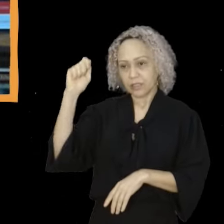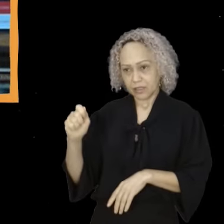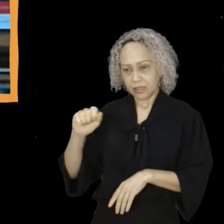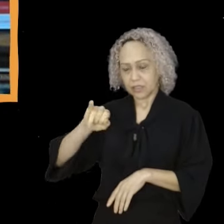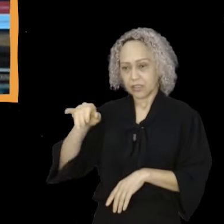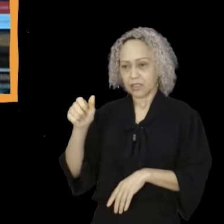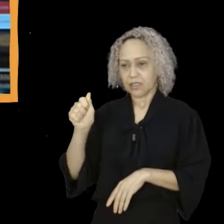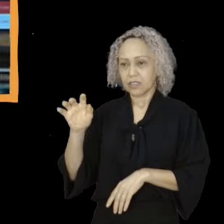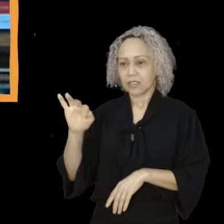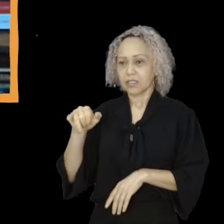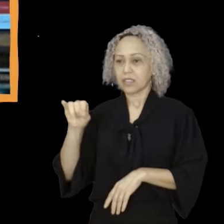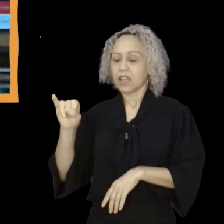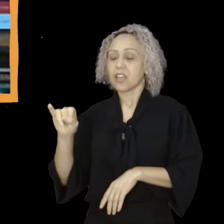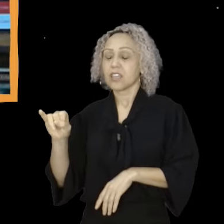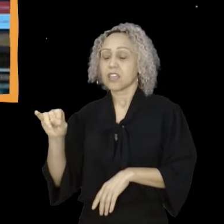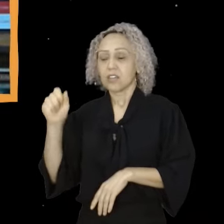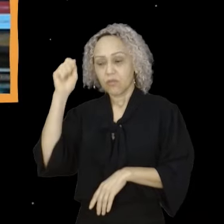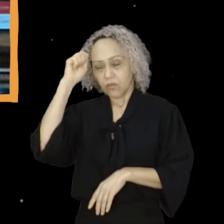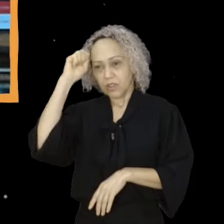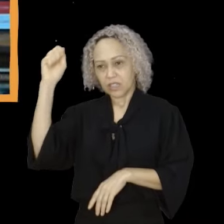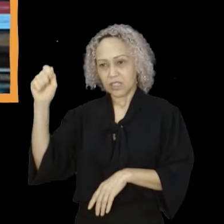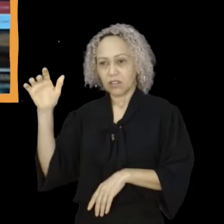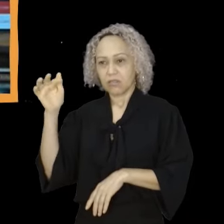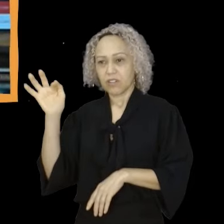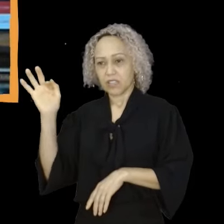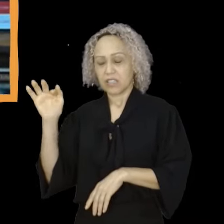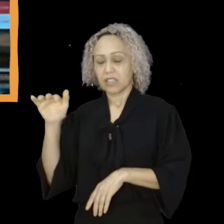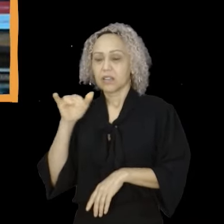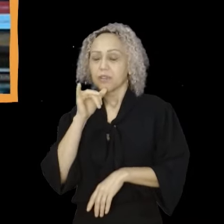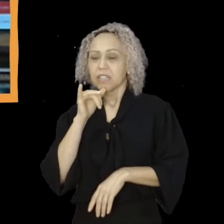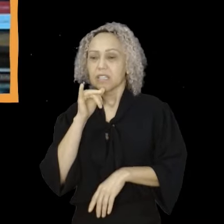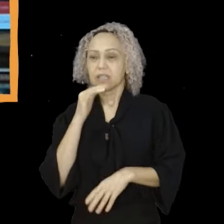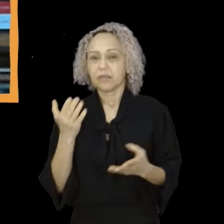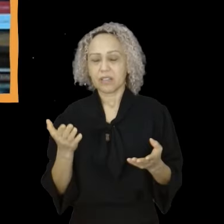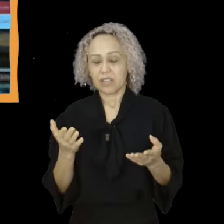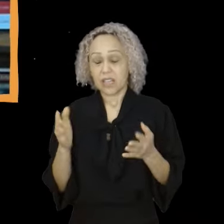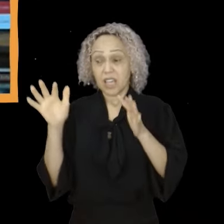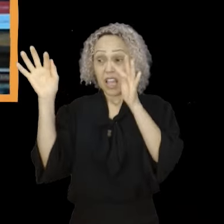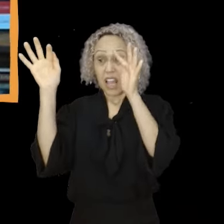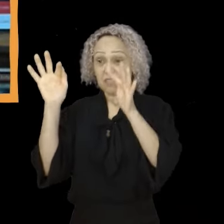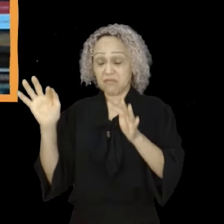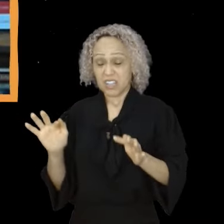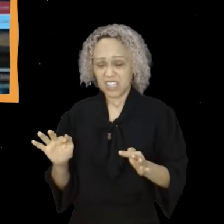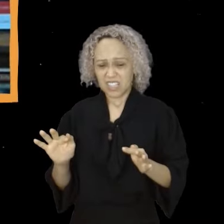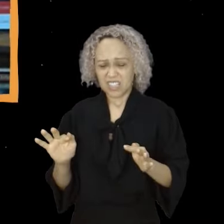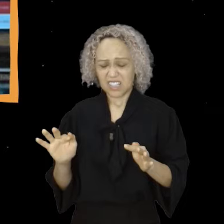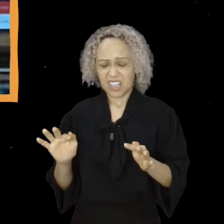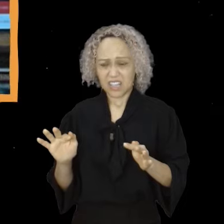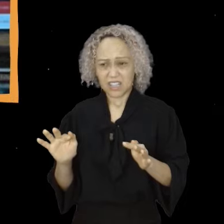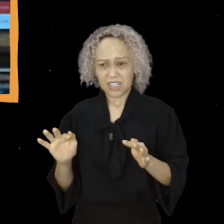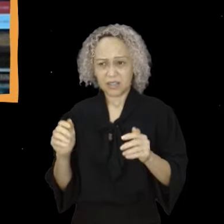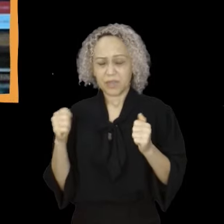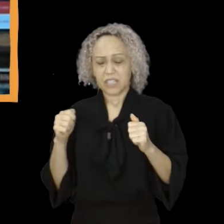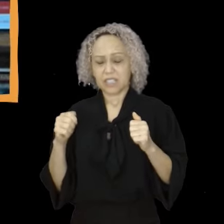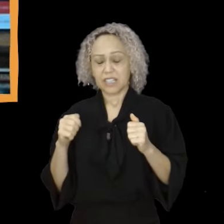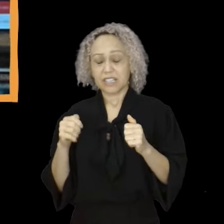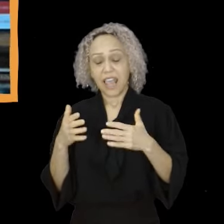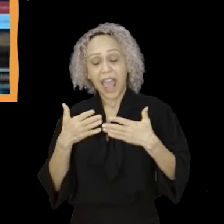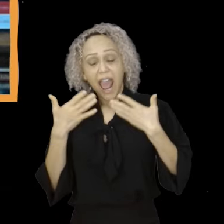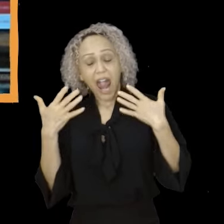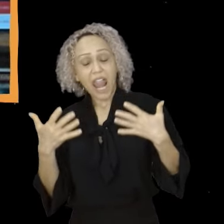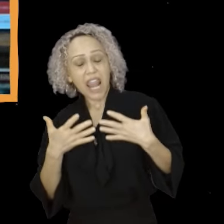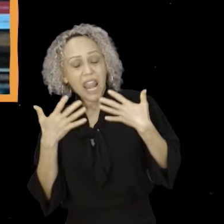a felicidade individual é individual, a felicidade coletiva é subversiva, é alegre e propõe um futuro. Nós